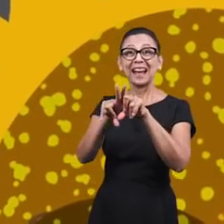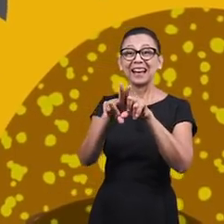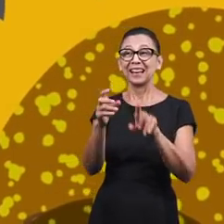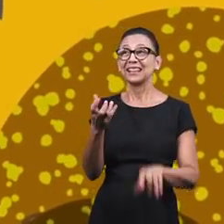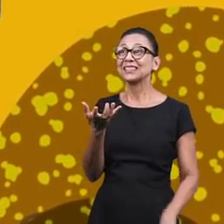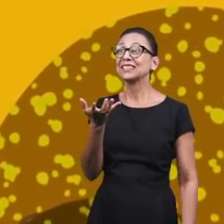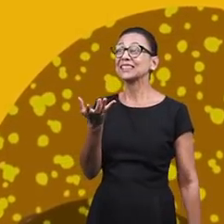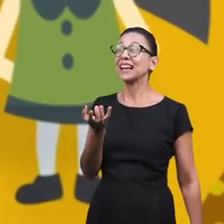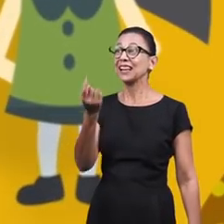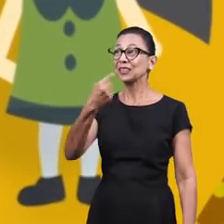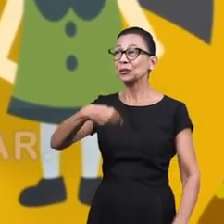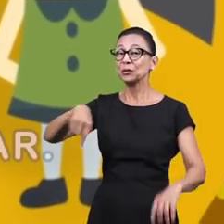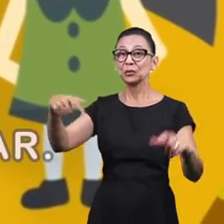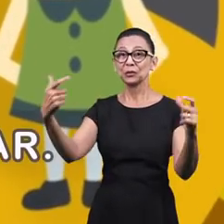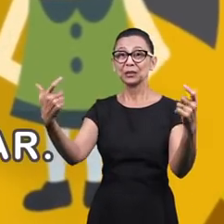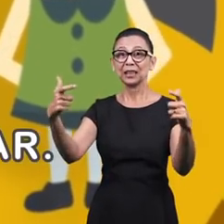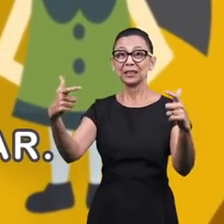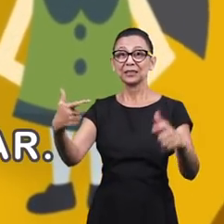aí